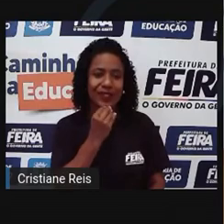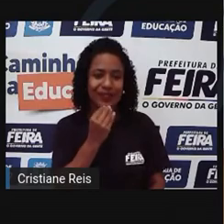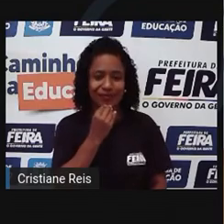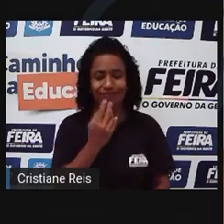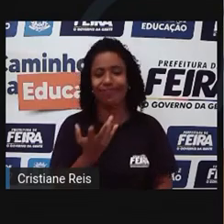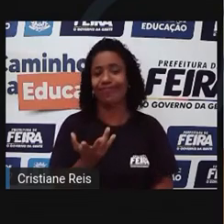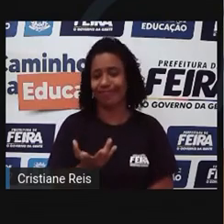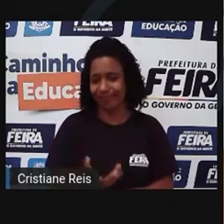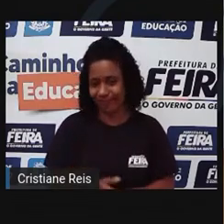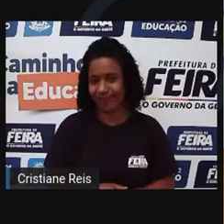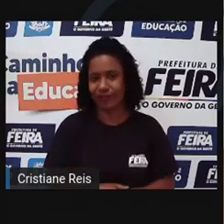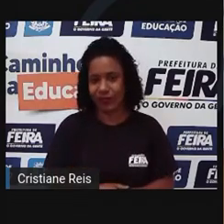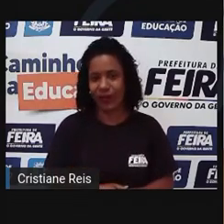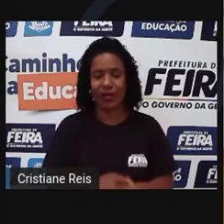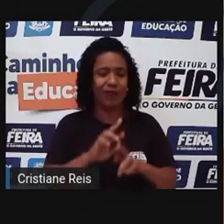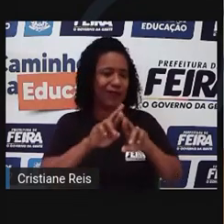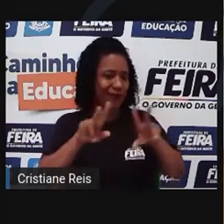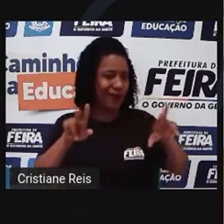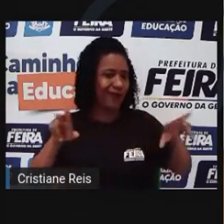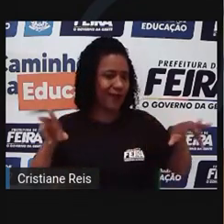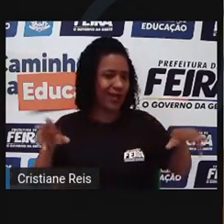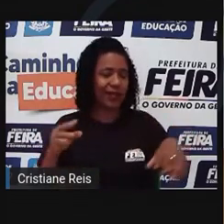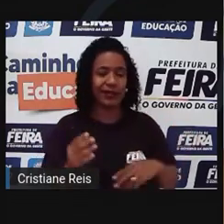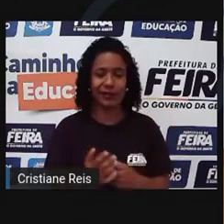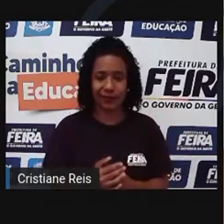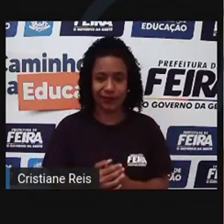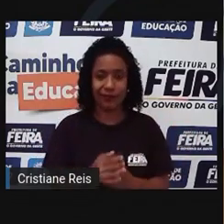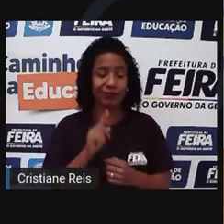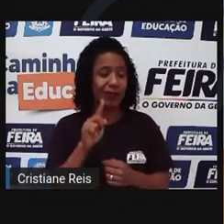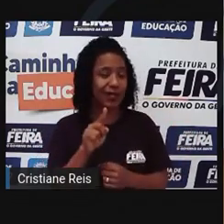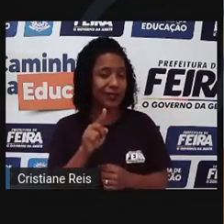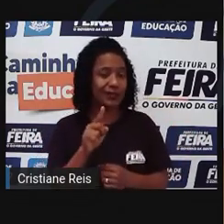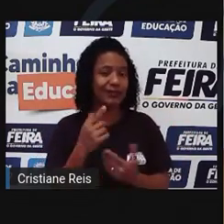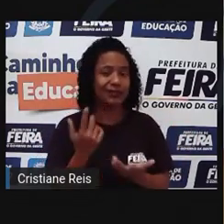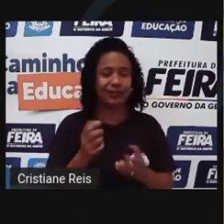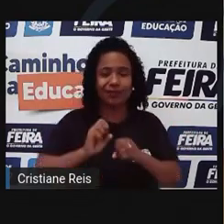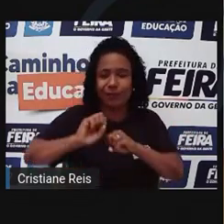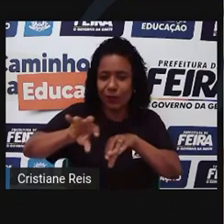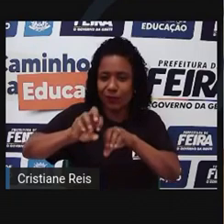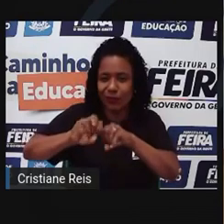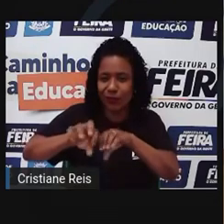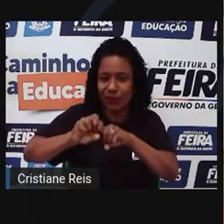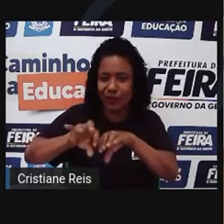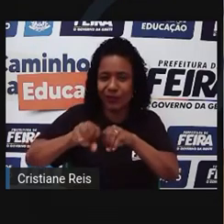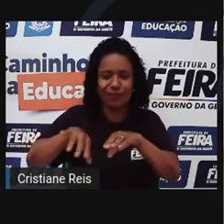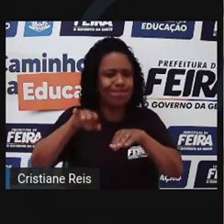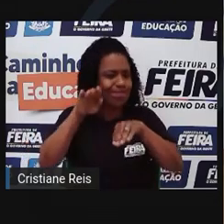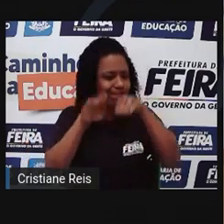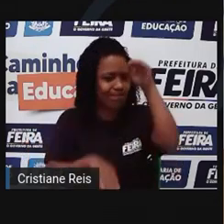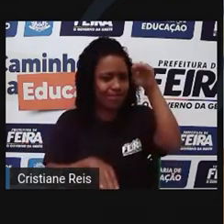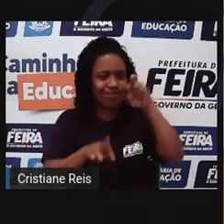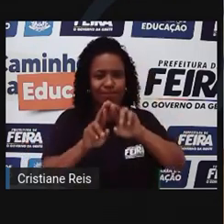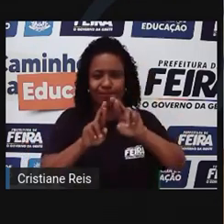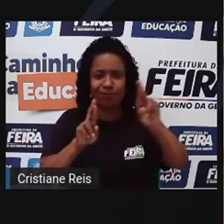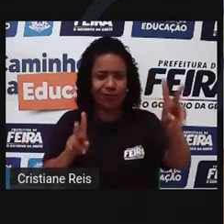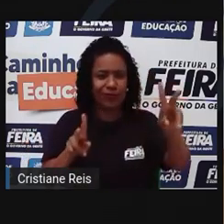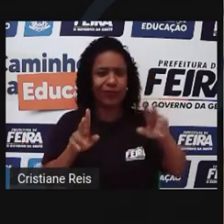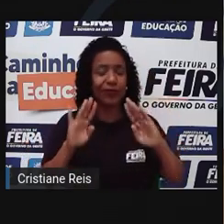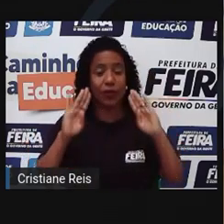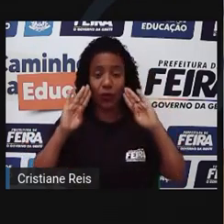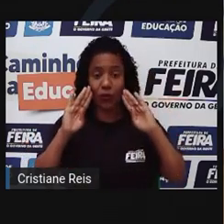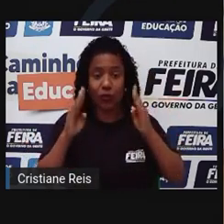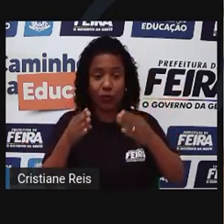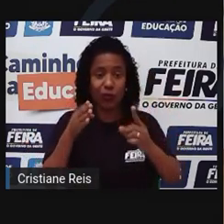falar de várias questões em torno da desigualdade, mas a desigualdade na educação, ela se refere muito especificamente